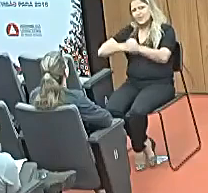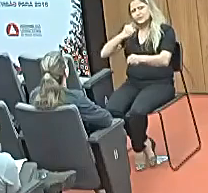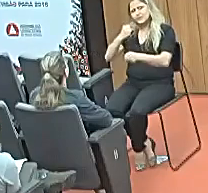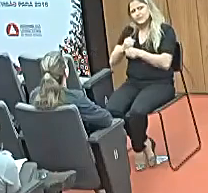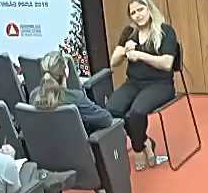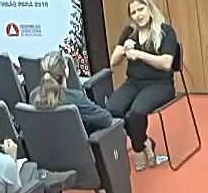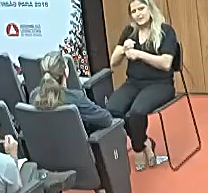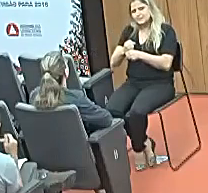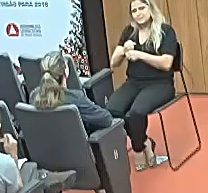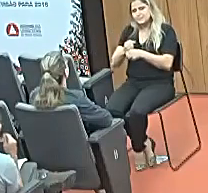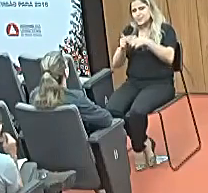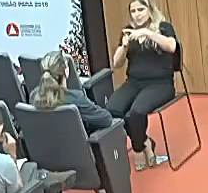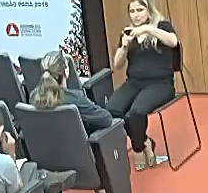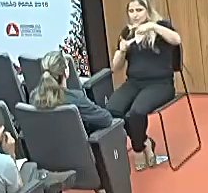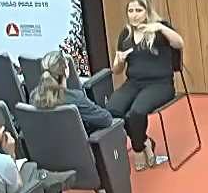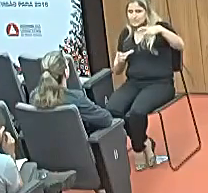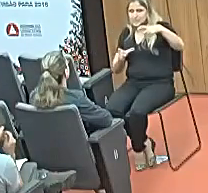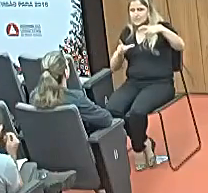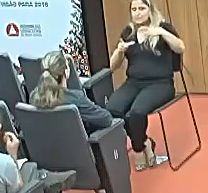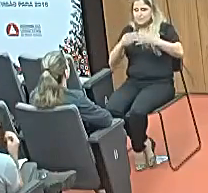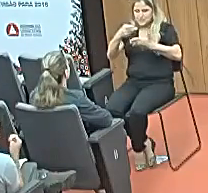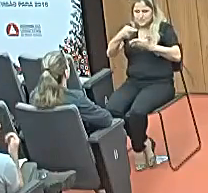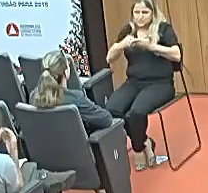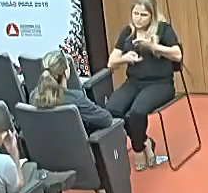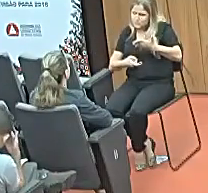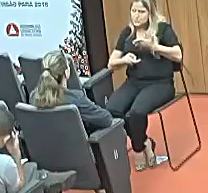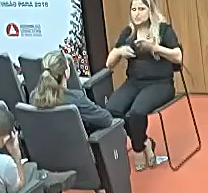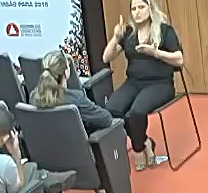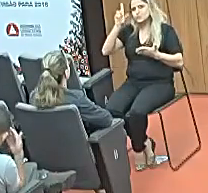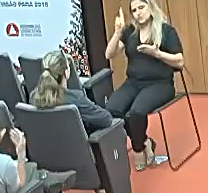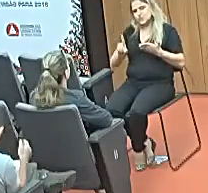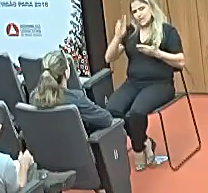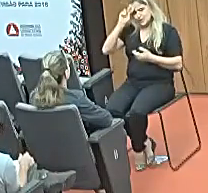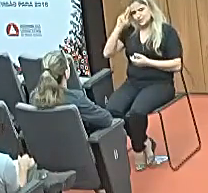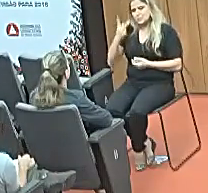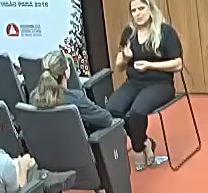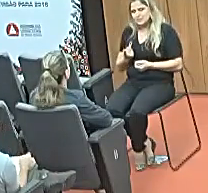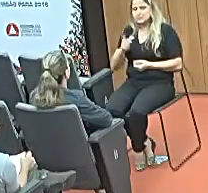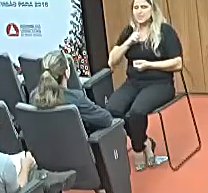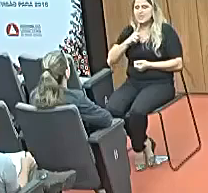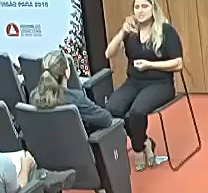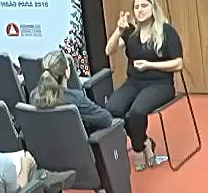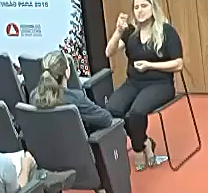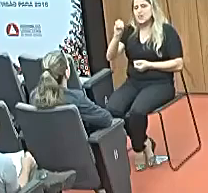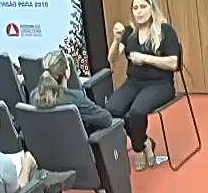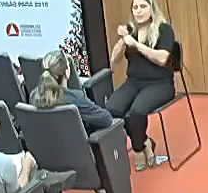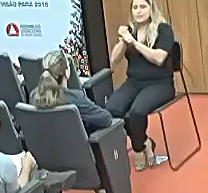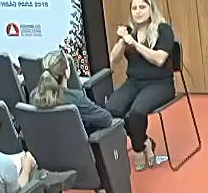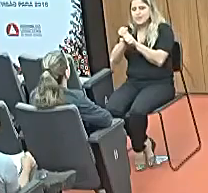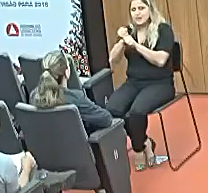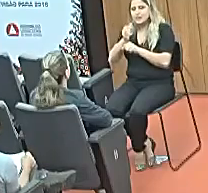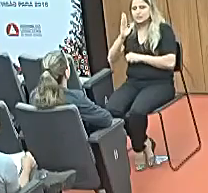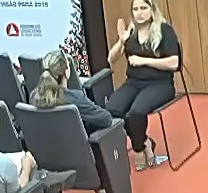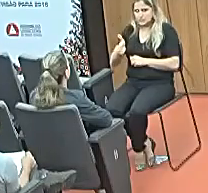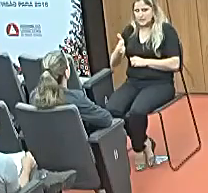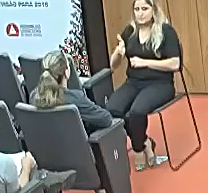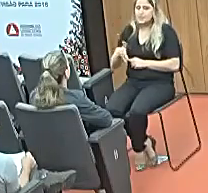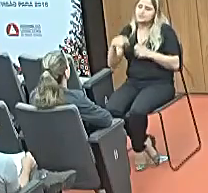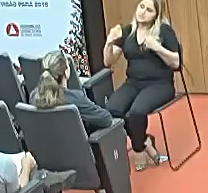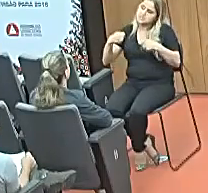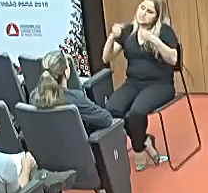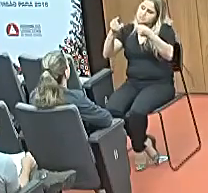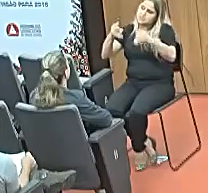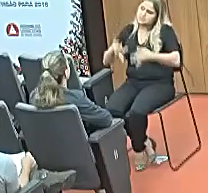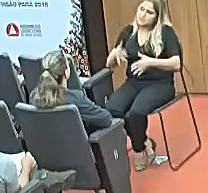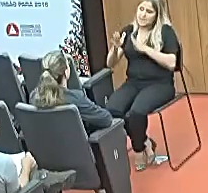a cartilha dos direitos humanos completa 70 anos então é fundamental também trazer à tona as questões sociais que o nosso país já passou